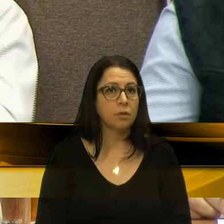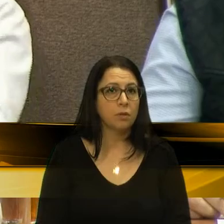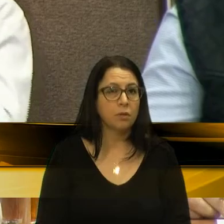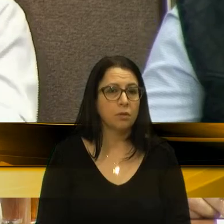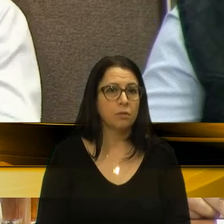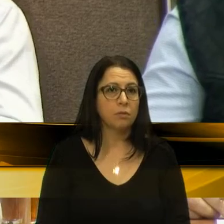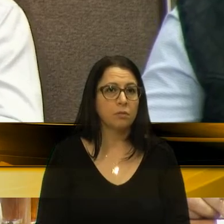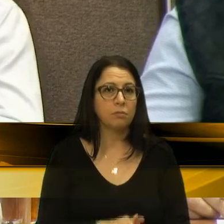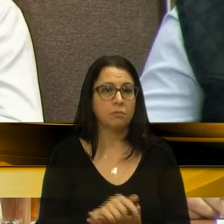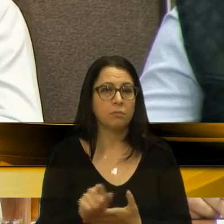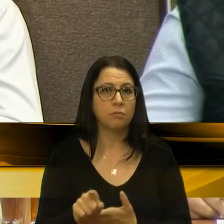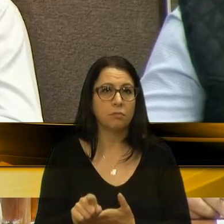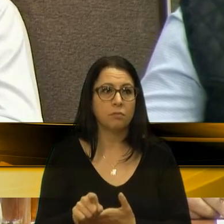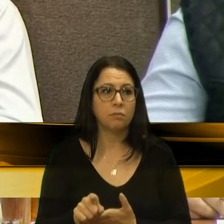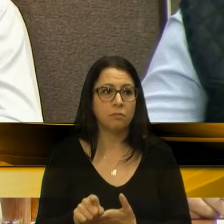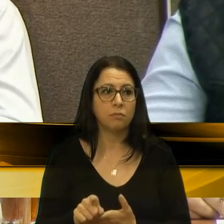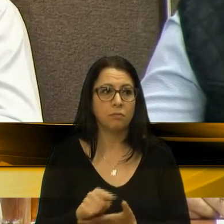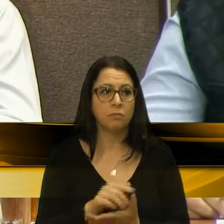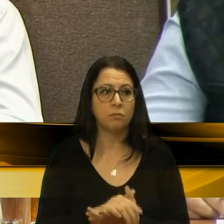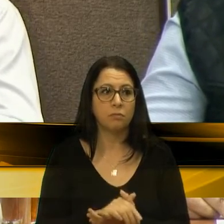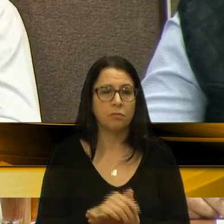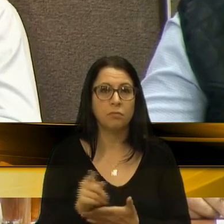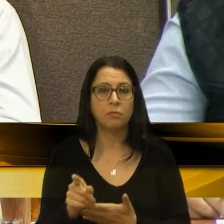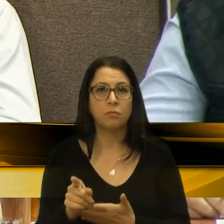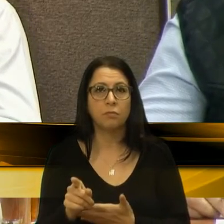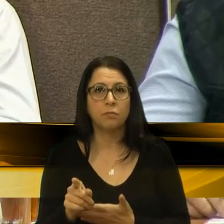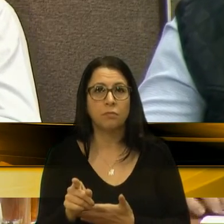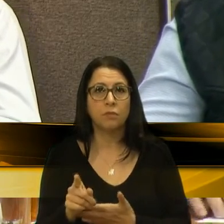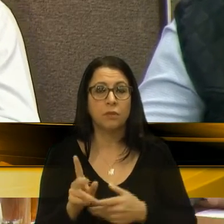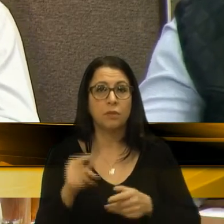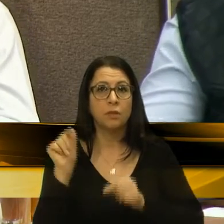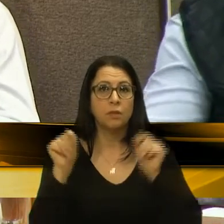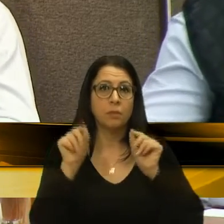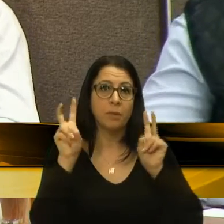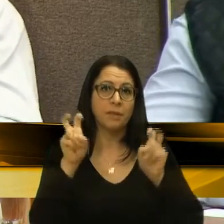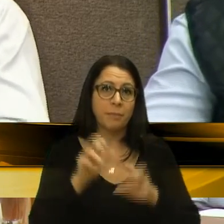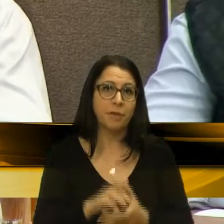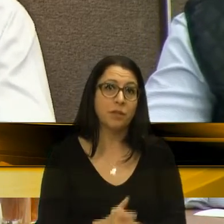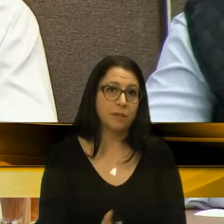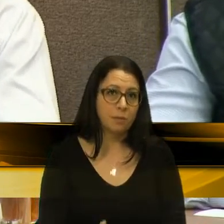ele parabenizando pelo trabalho que vem fazendo neste assunto